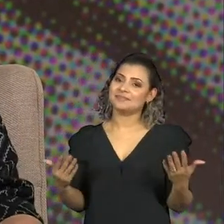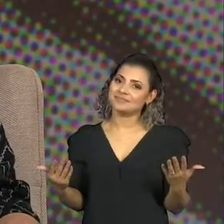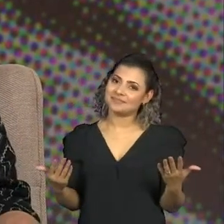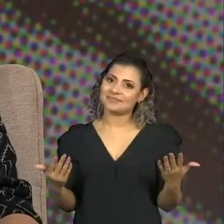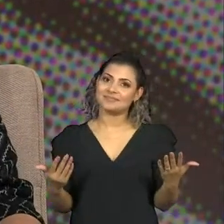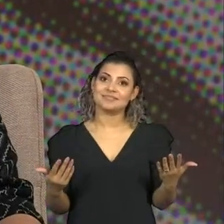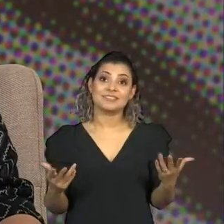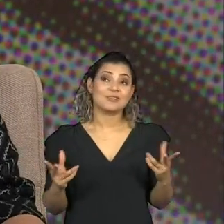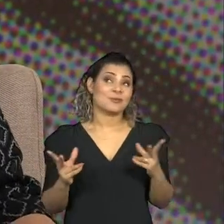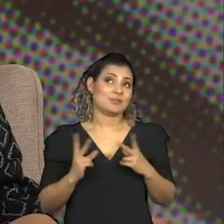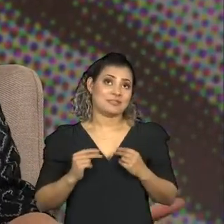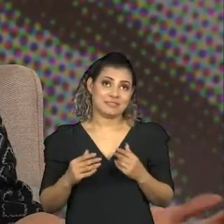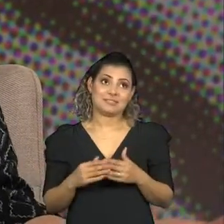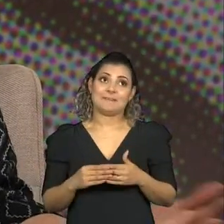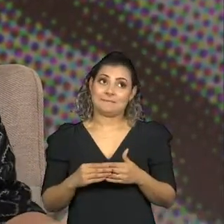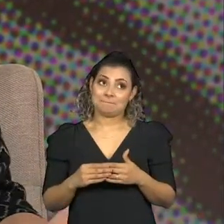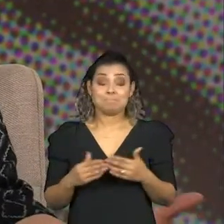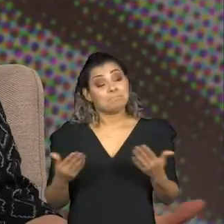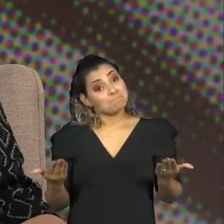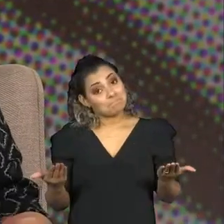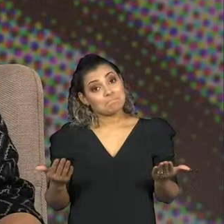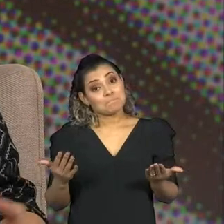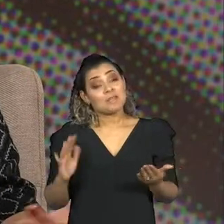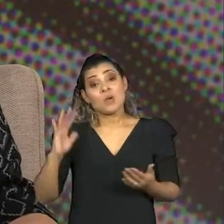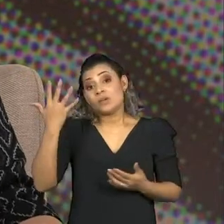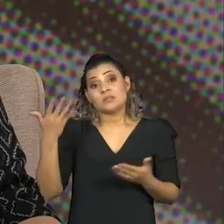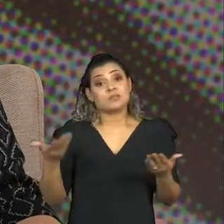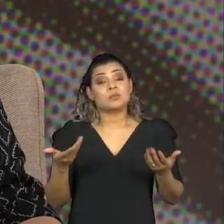É a velha barra. Não, o que aconteceu